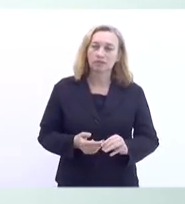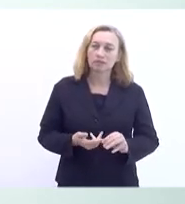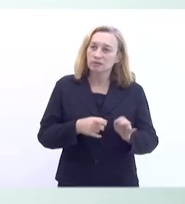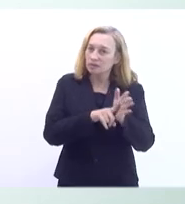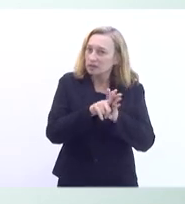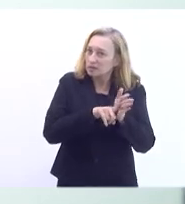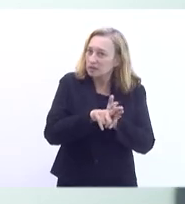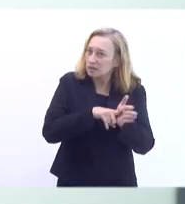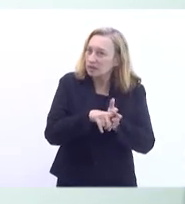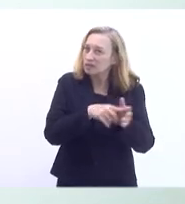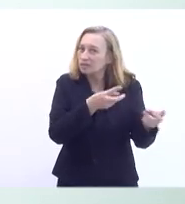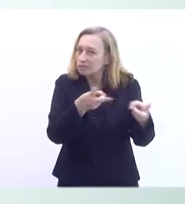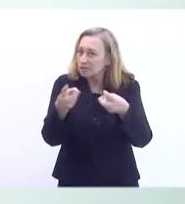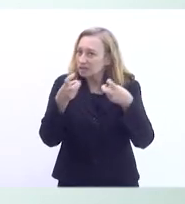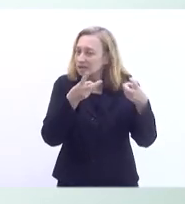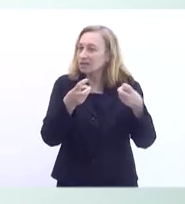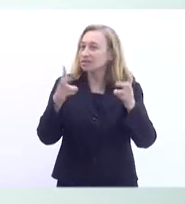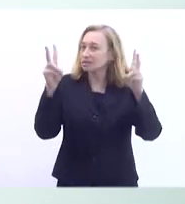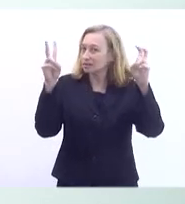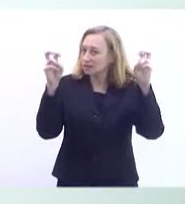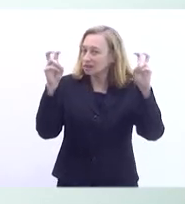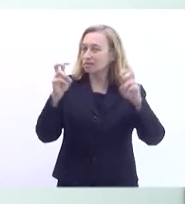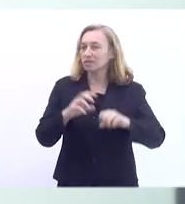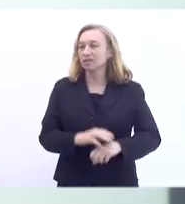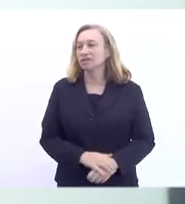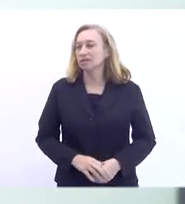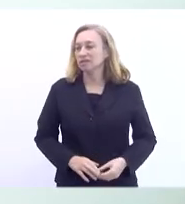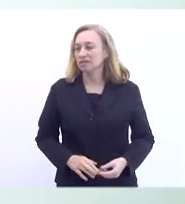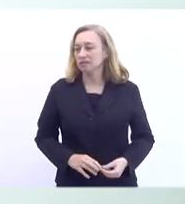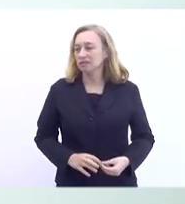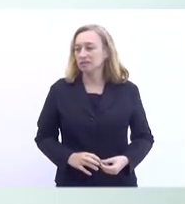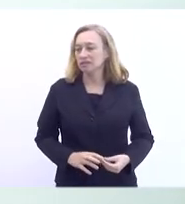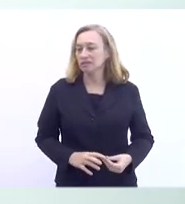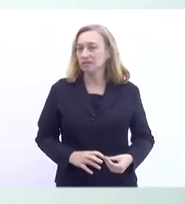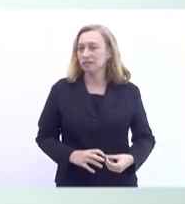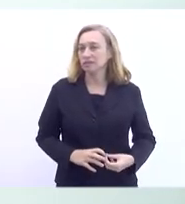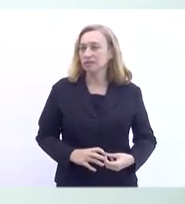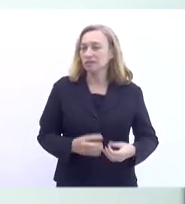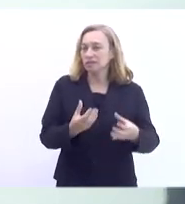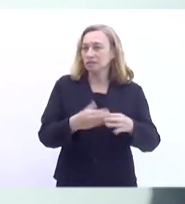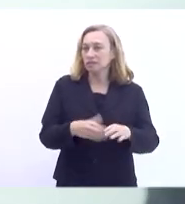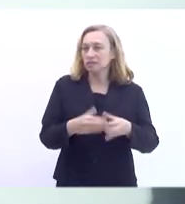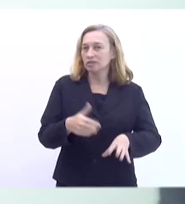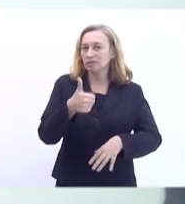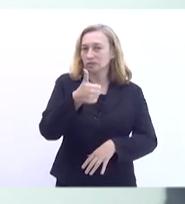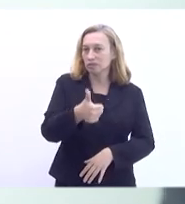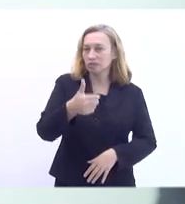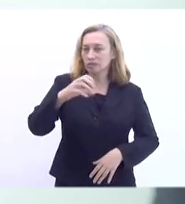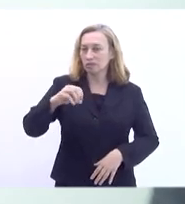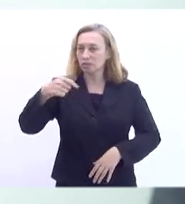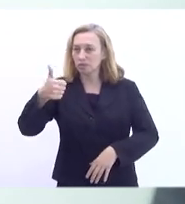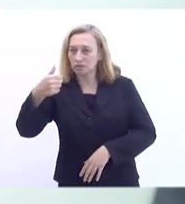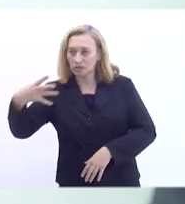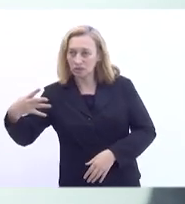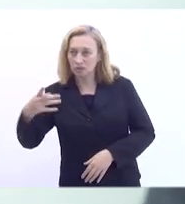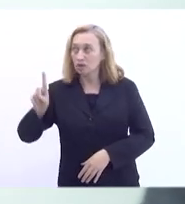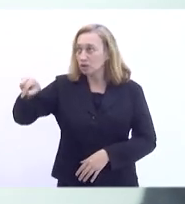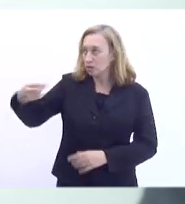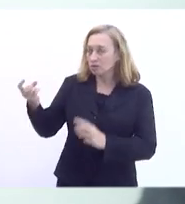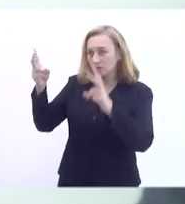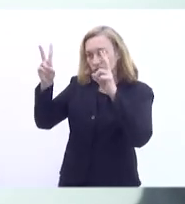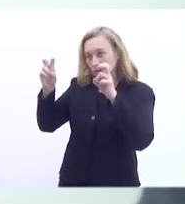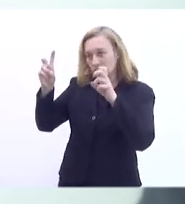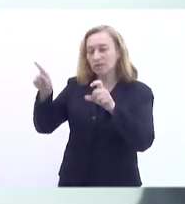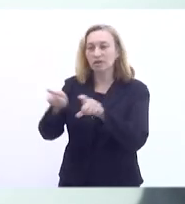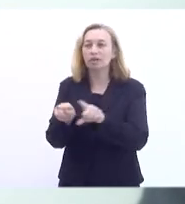percepção nesses temas né que estamos tratando do concurso de 2014 mais como temos outros temos